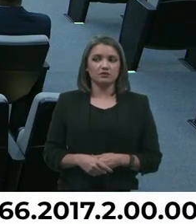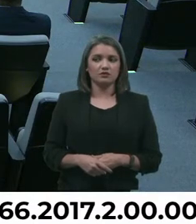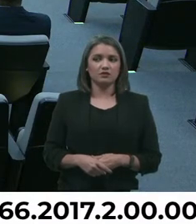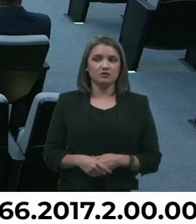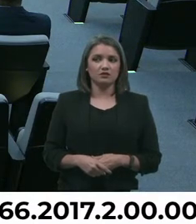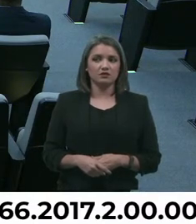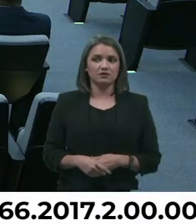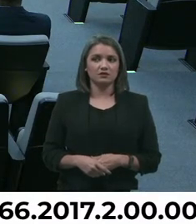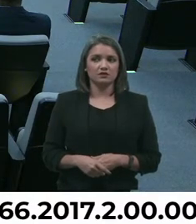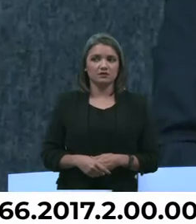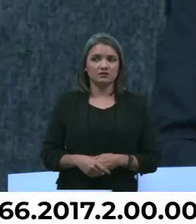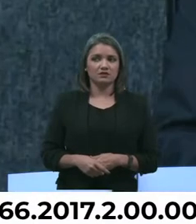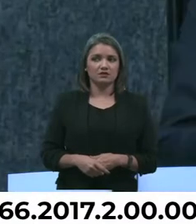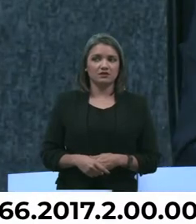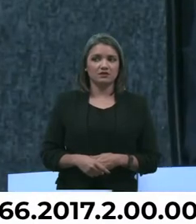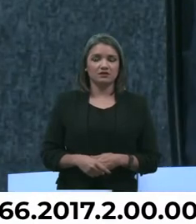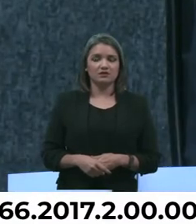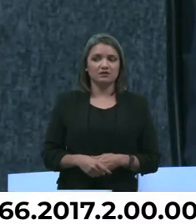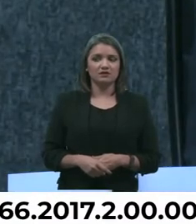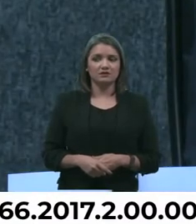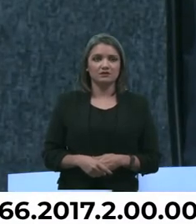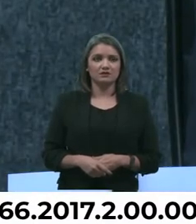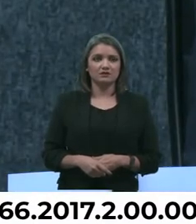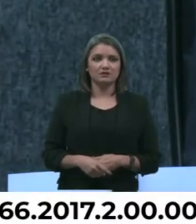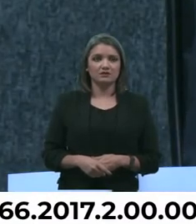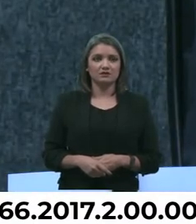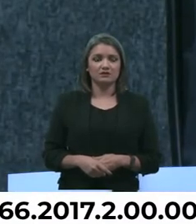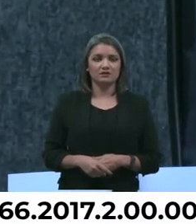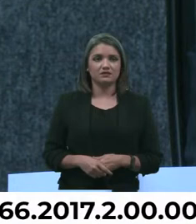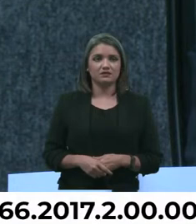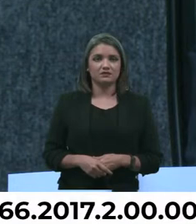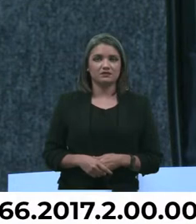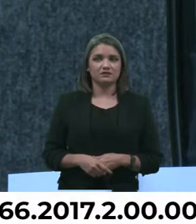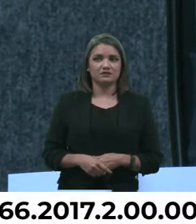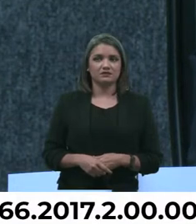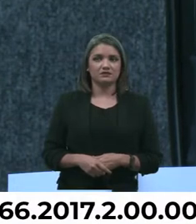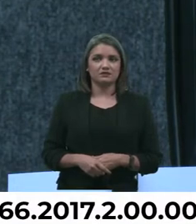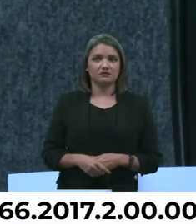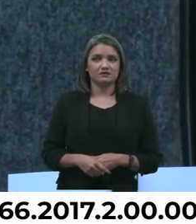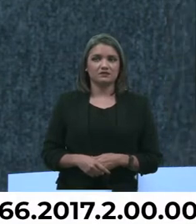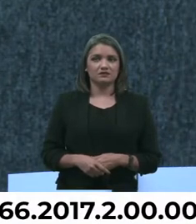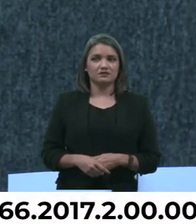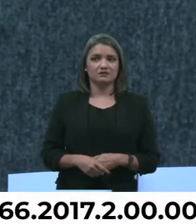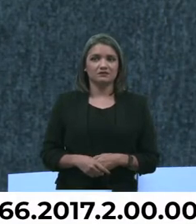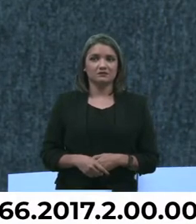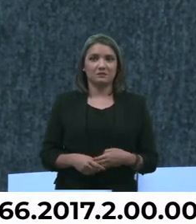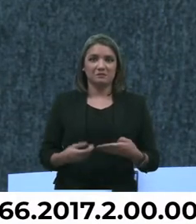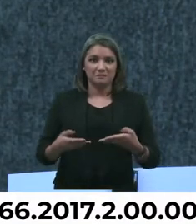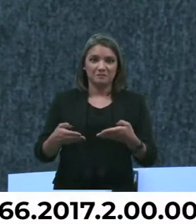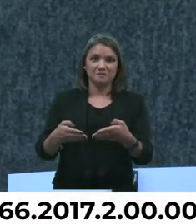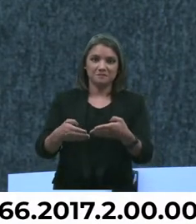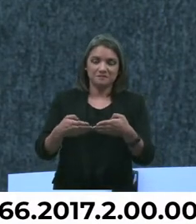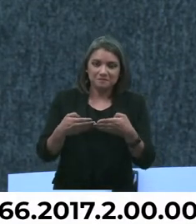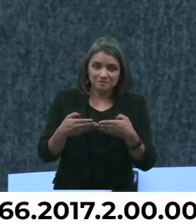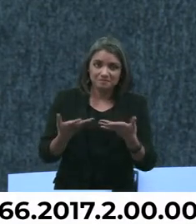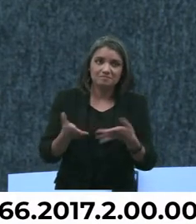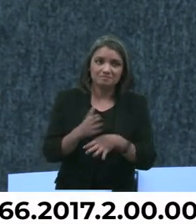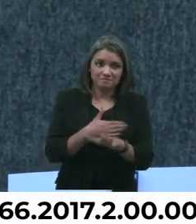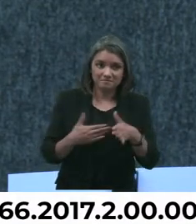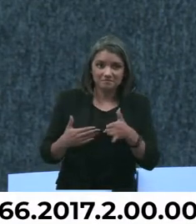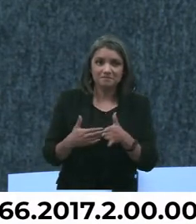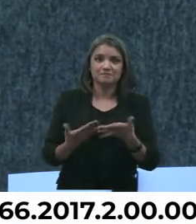O meu vai ser o 6º. Eu peço vênia a todos que defenderam a tese, que